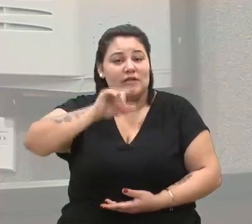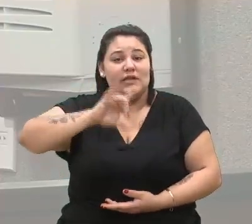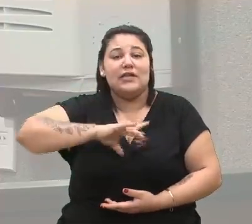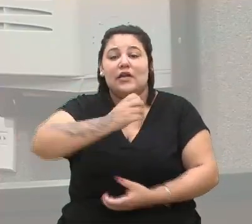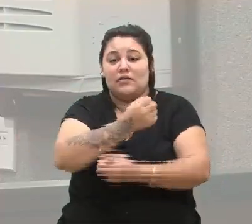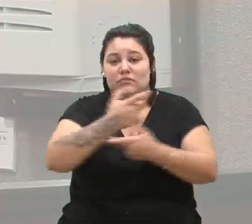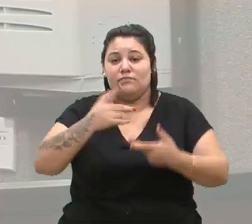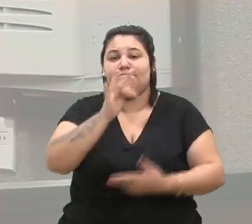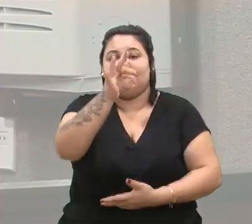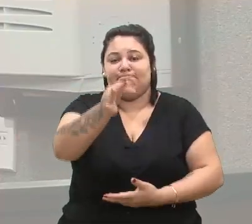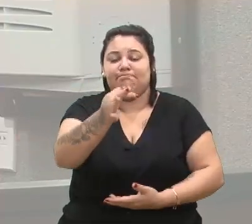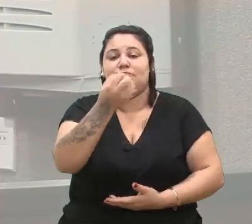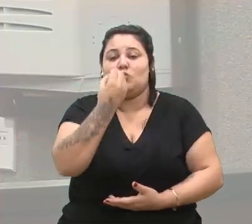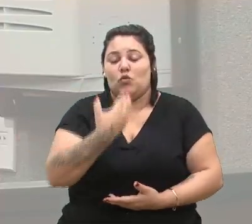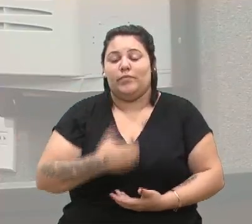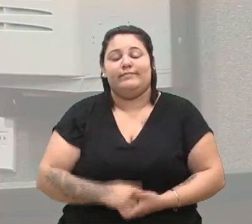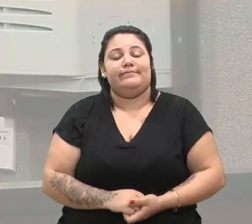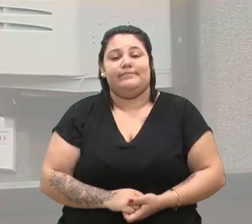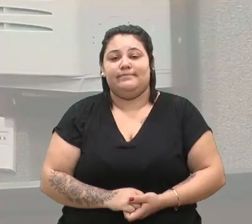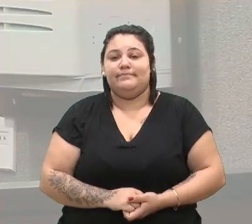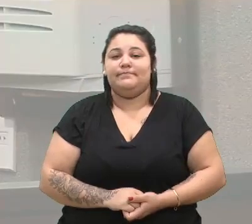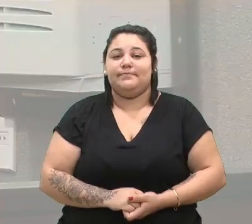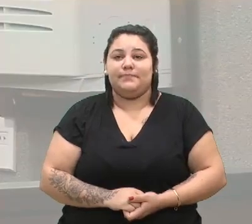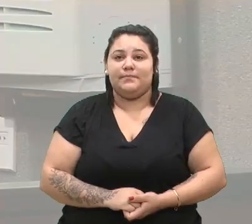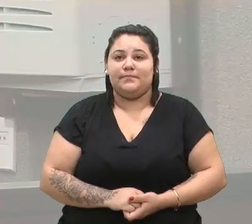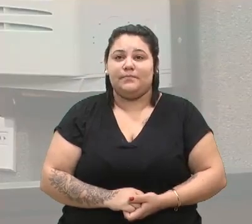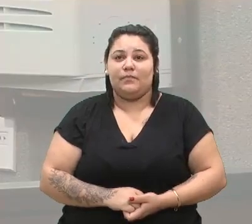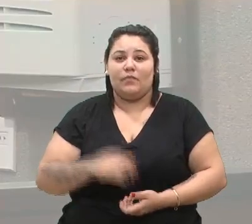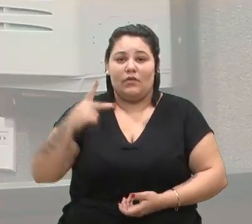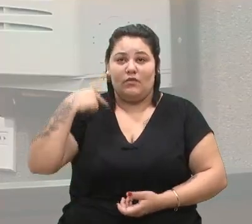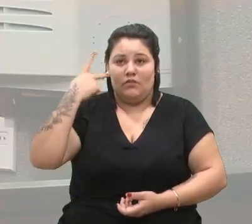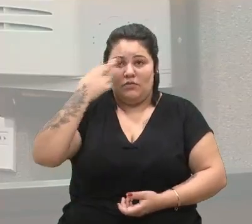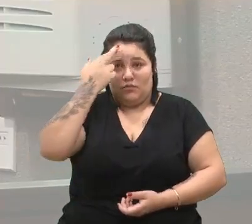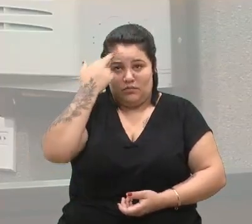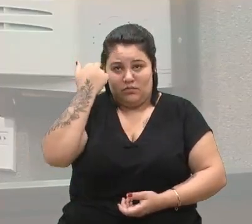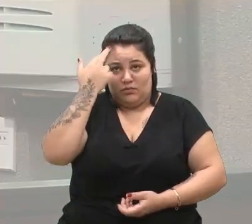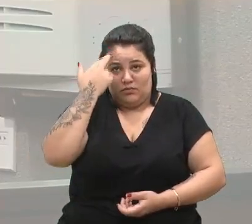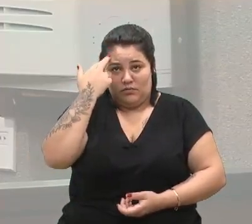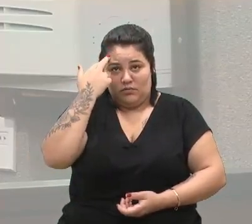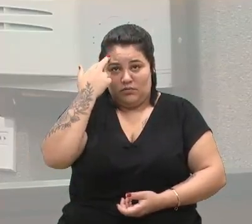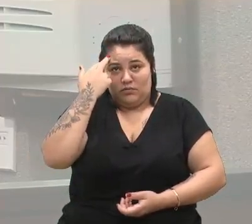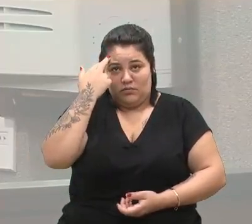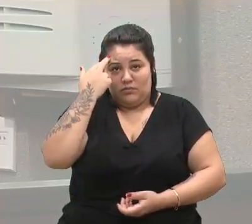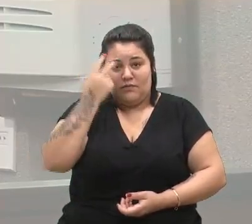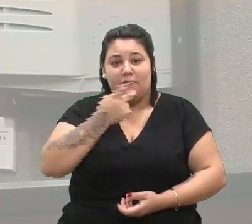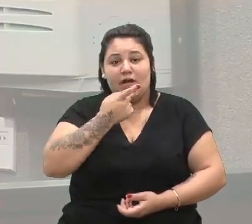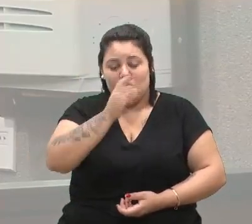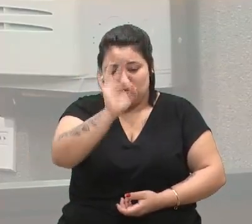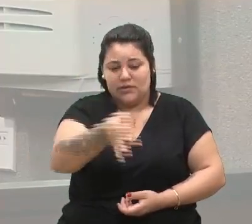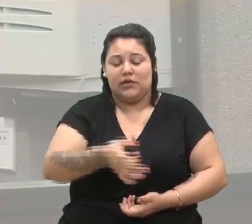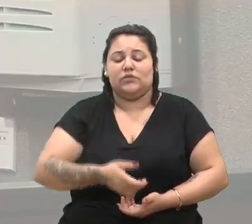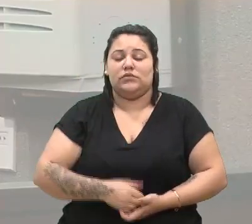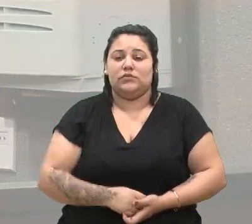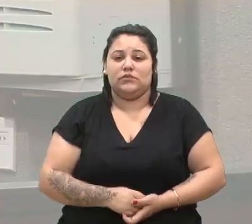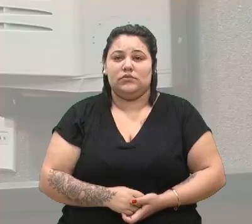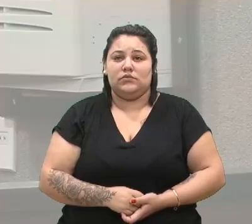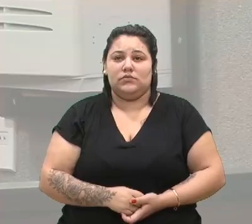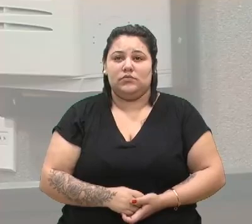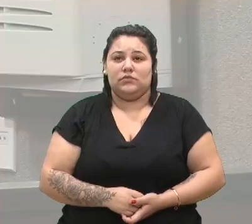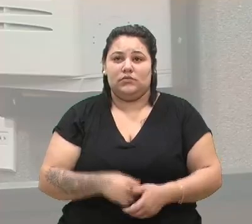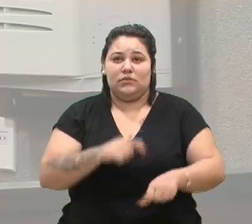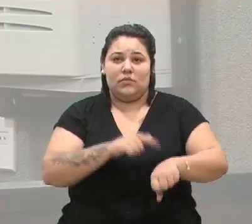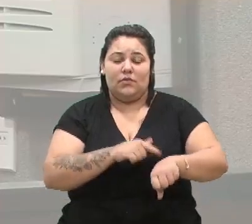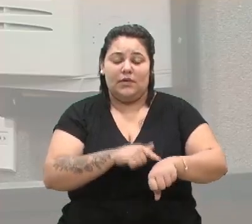frutos de uma educação. O vereador Rafael foi assertivo no momento em que